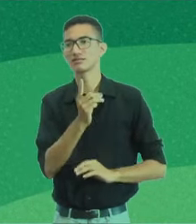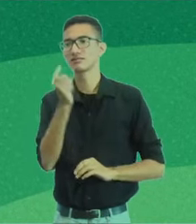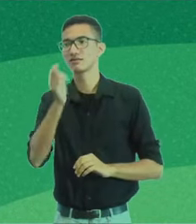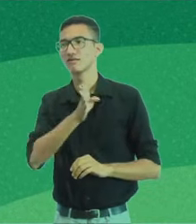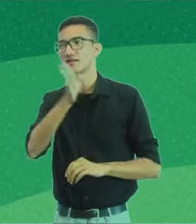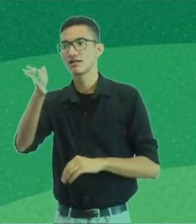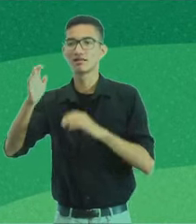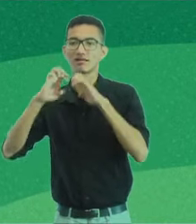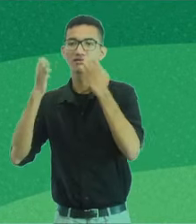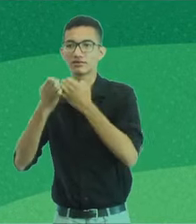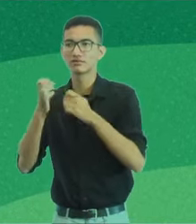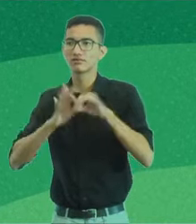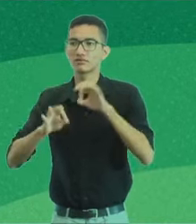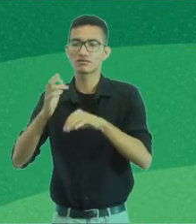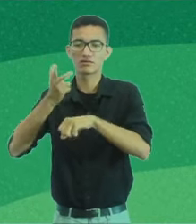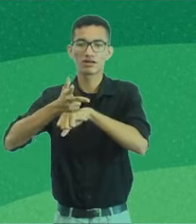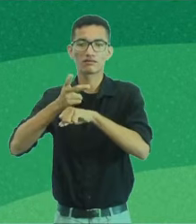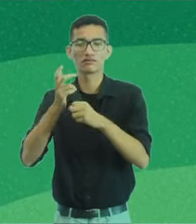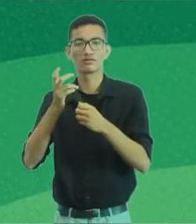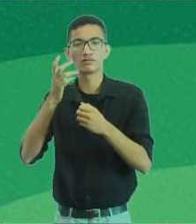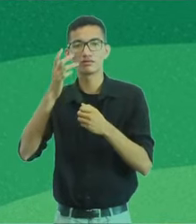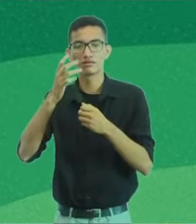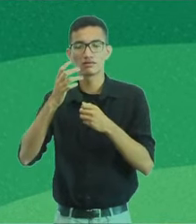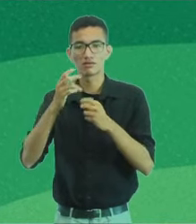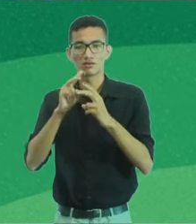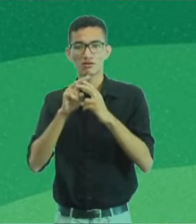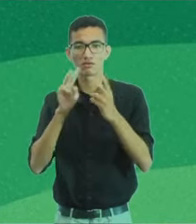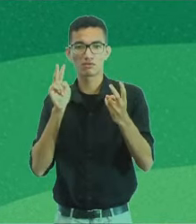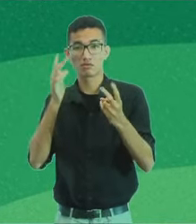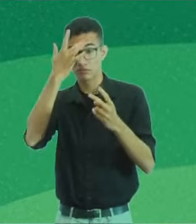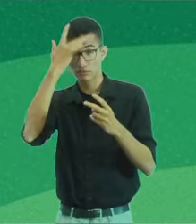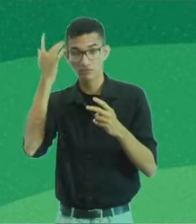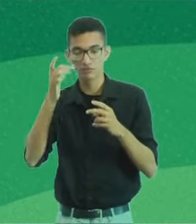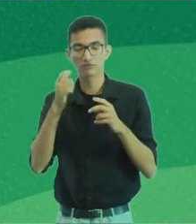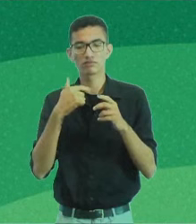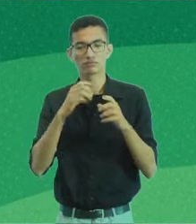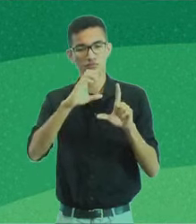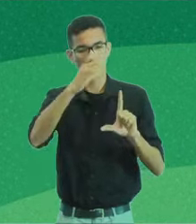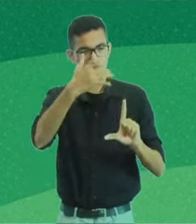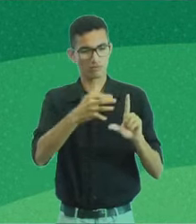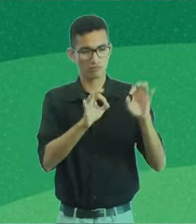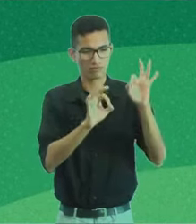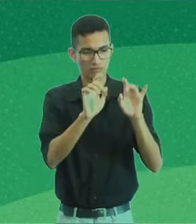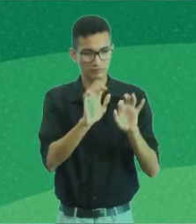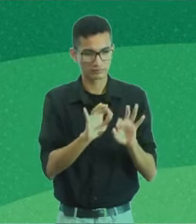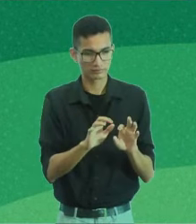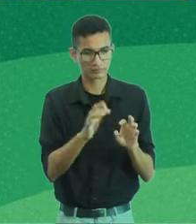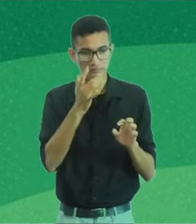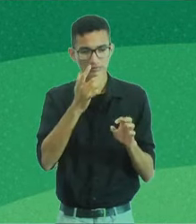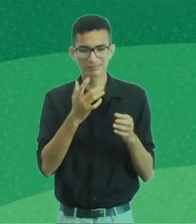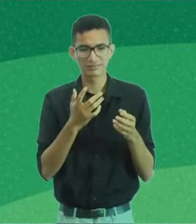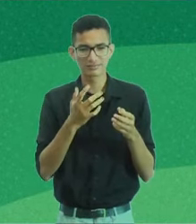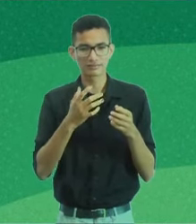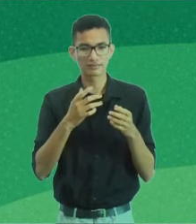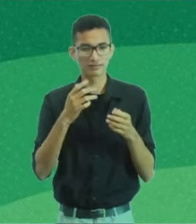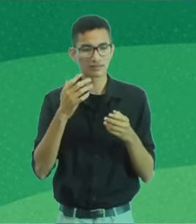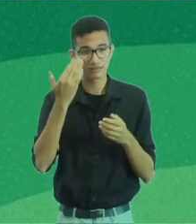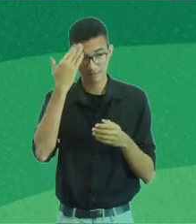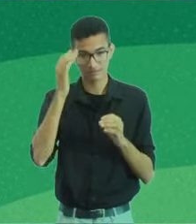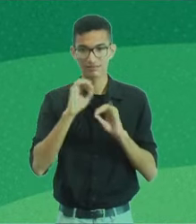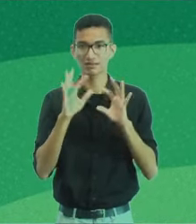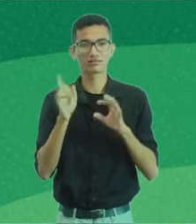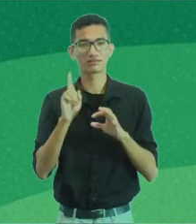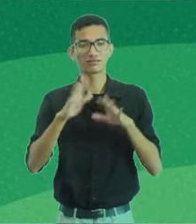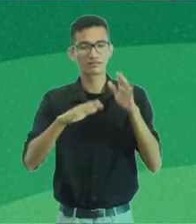fazer alguma coisa fazer uma live vou ensinar alguém vou escrever um código que não faz sentido a gente tem que fazer coisas que são bem prováveis às